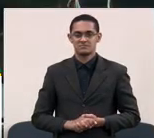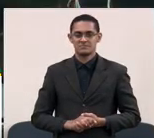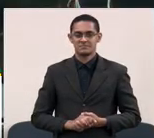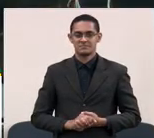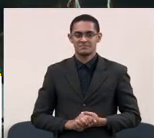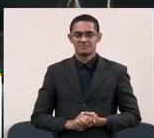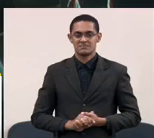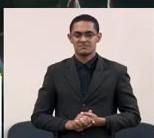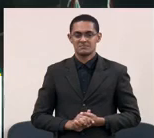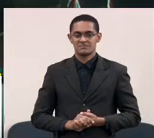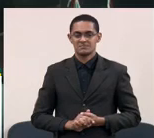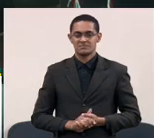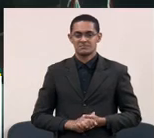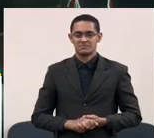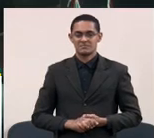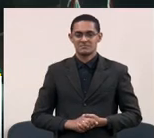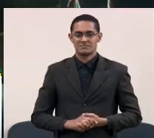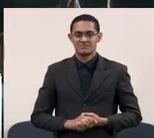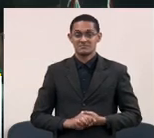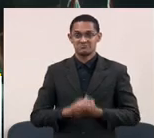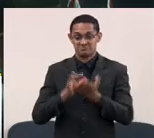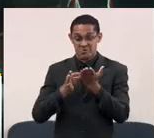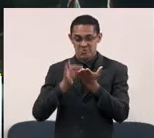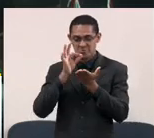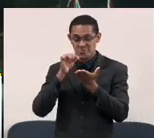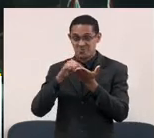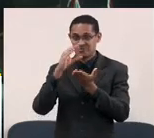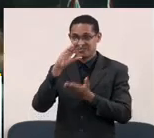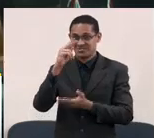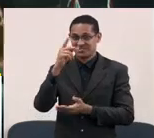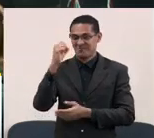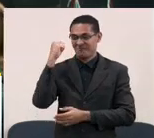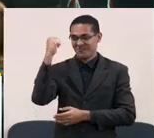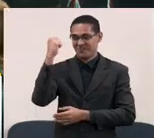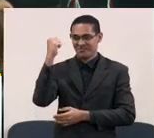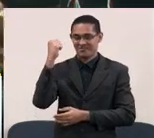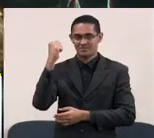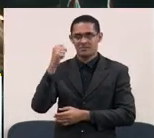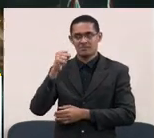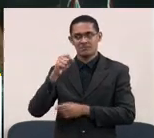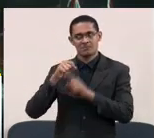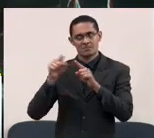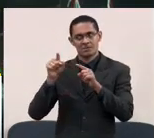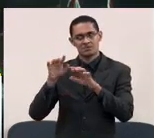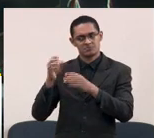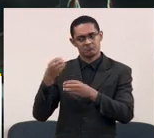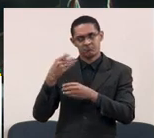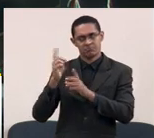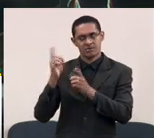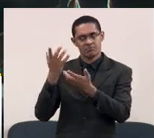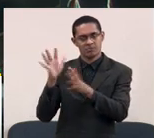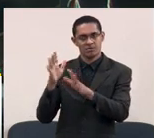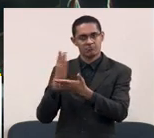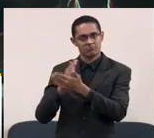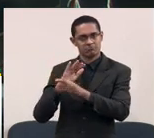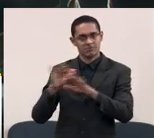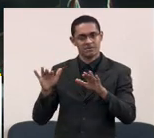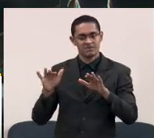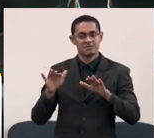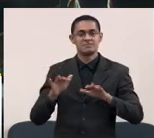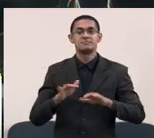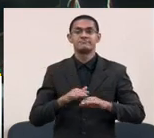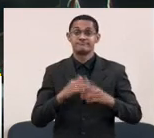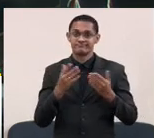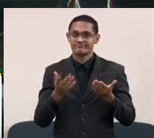Não! Esse chazinho é poderoso. Mas agora tá bom de chá, né, mano? Bom. E era isso, eu